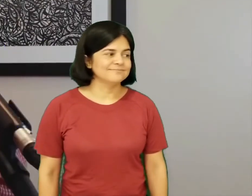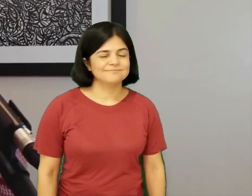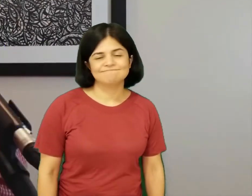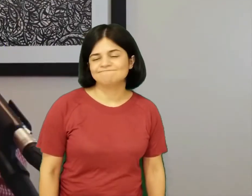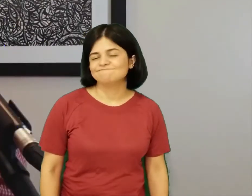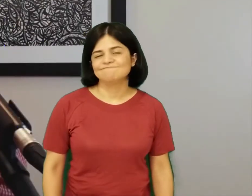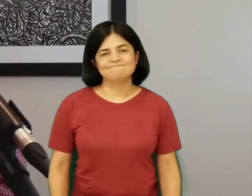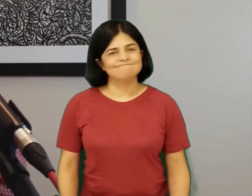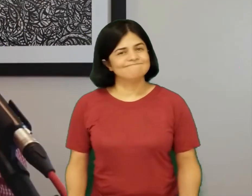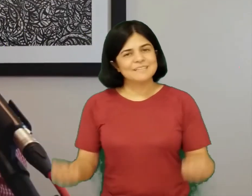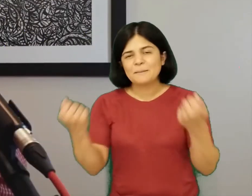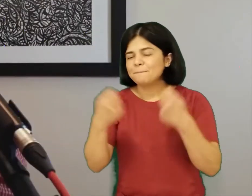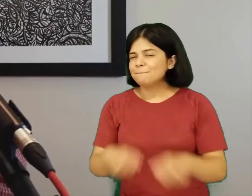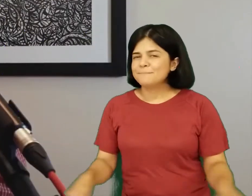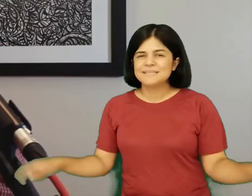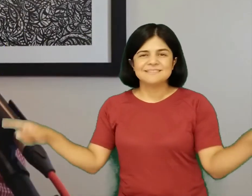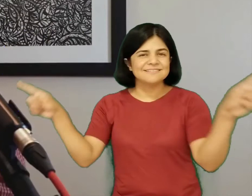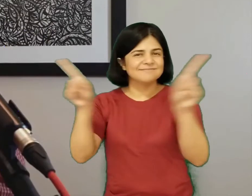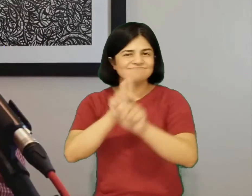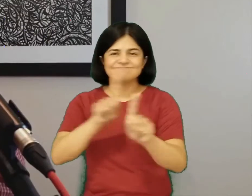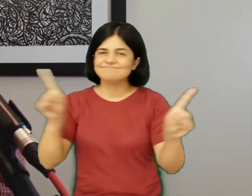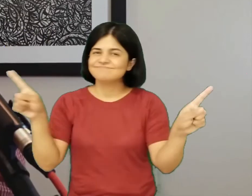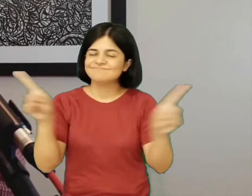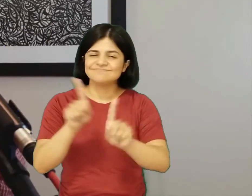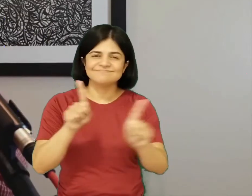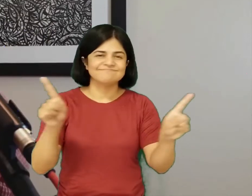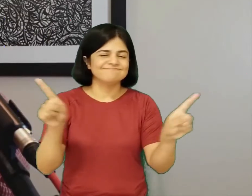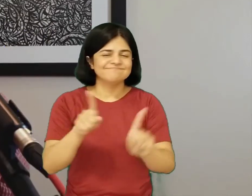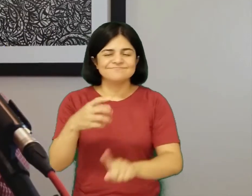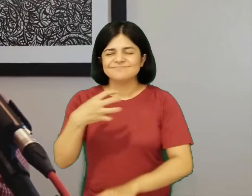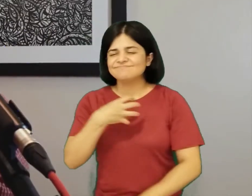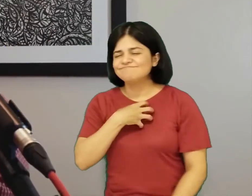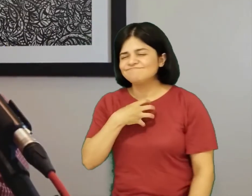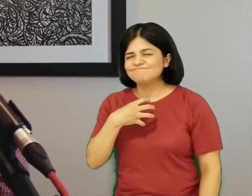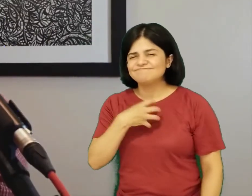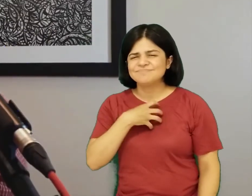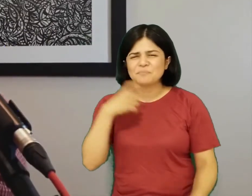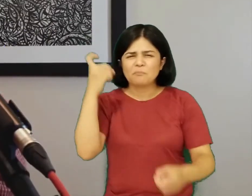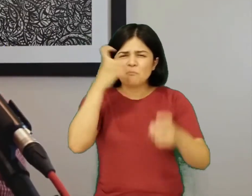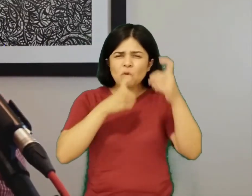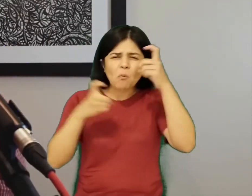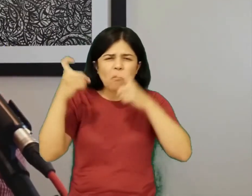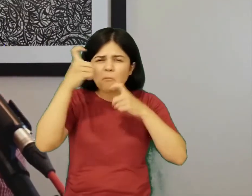Não tenhas sobre ti um só